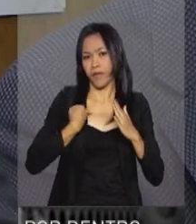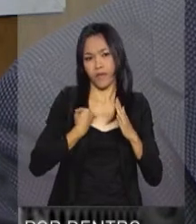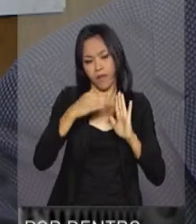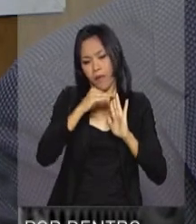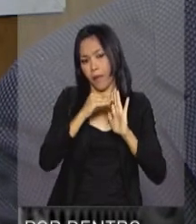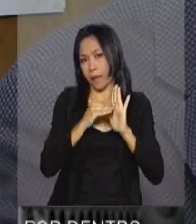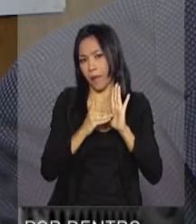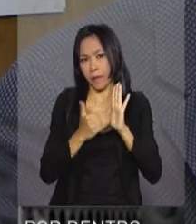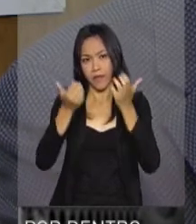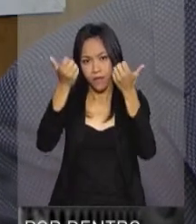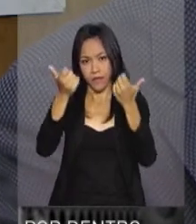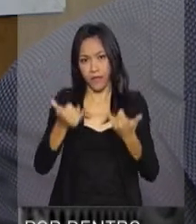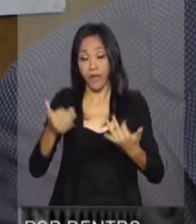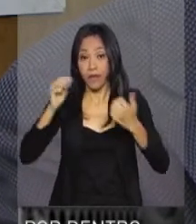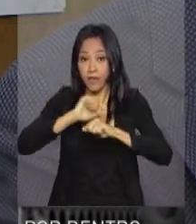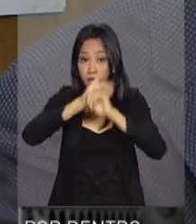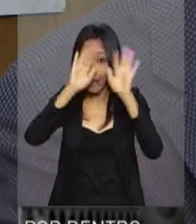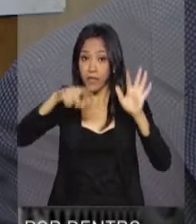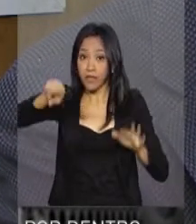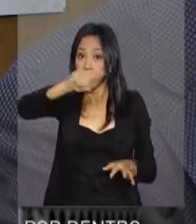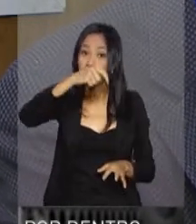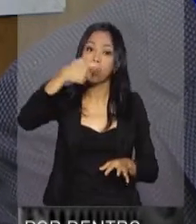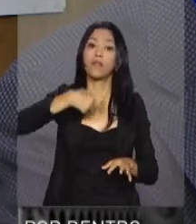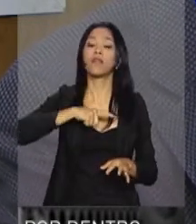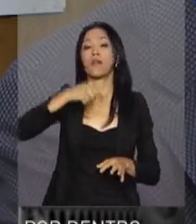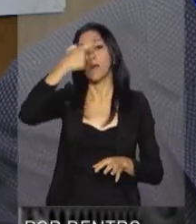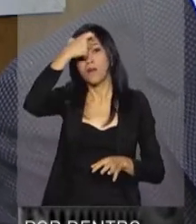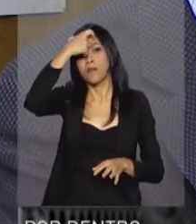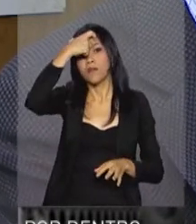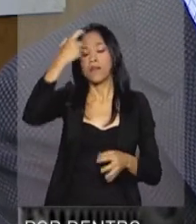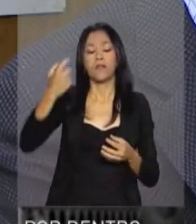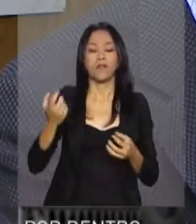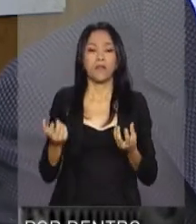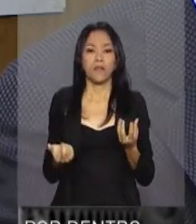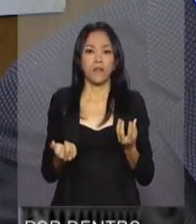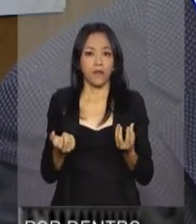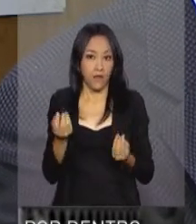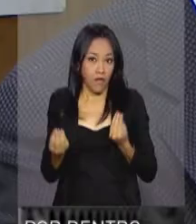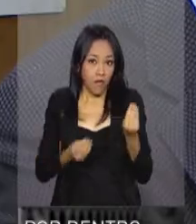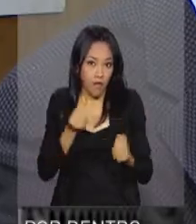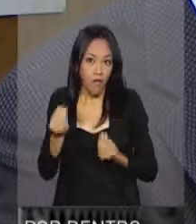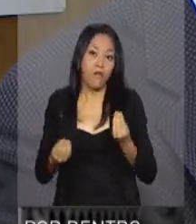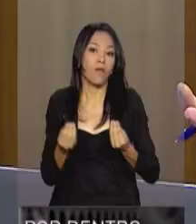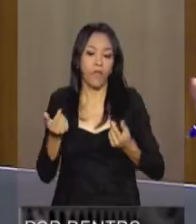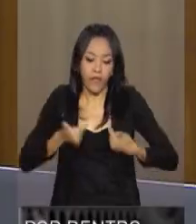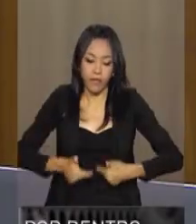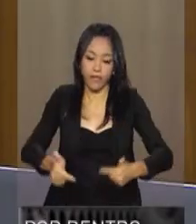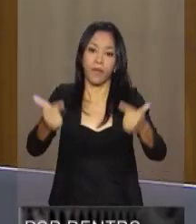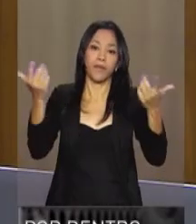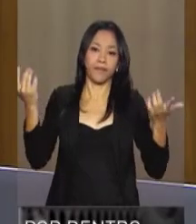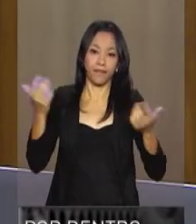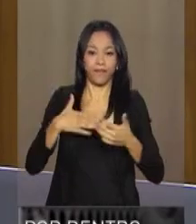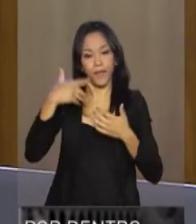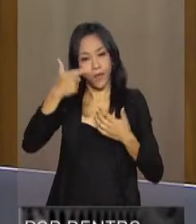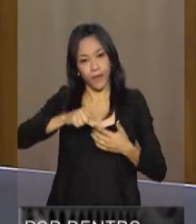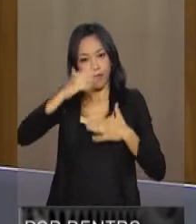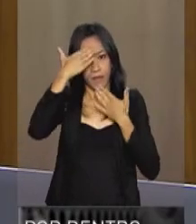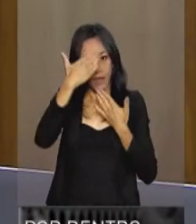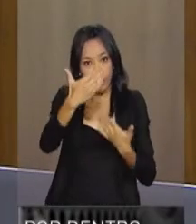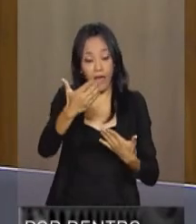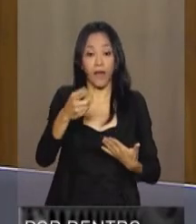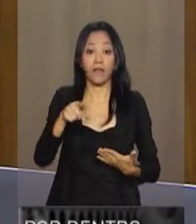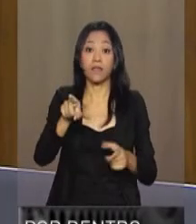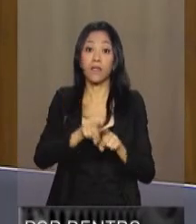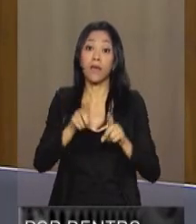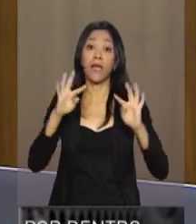esclarecido e esteja ciente da diretoria de integração por parte do governo federal obrigado então mais uma vez eu agradeço também